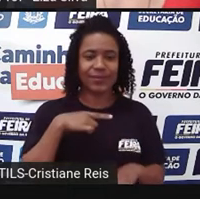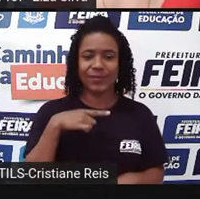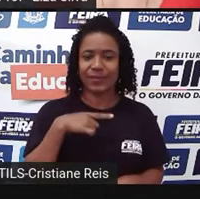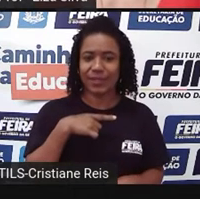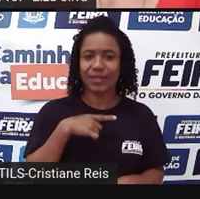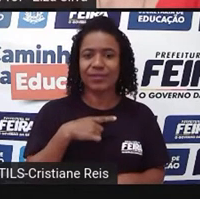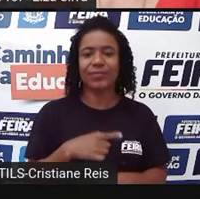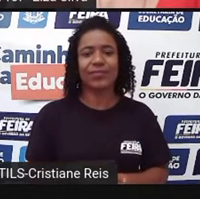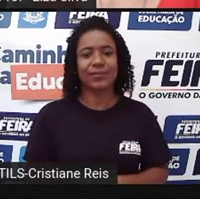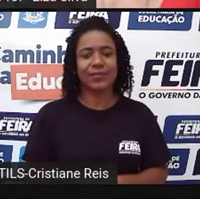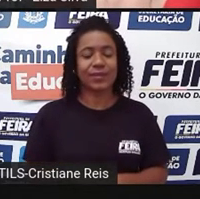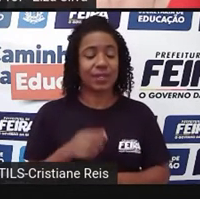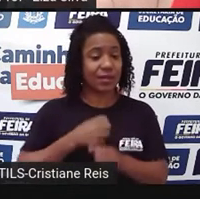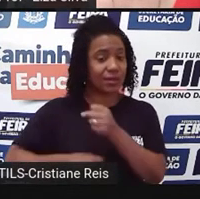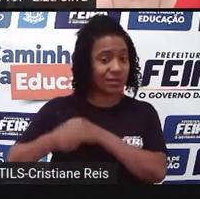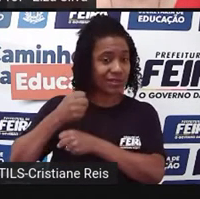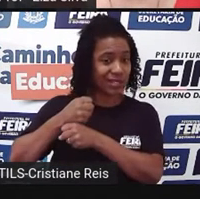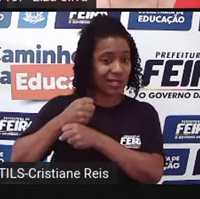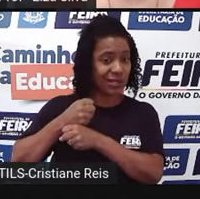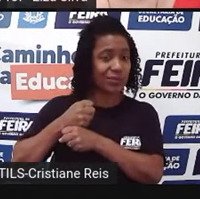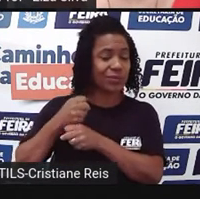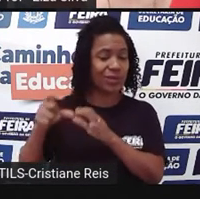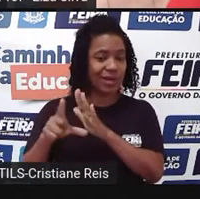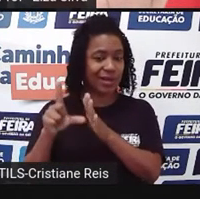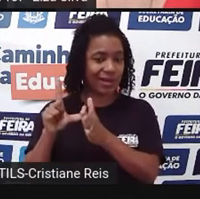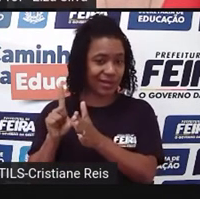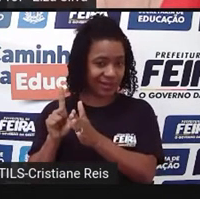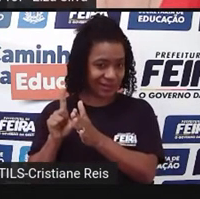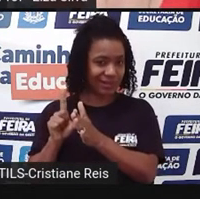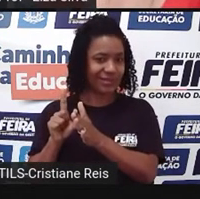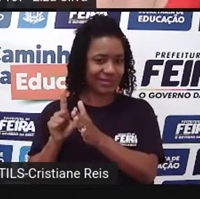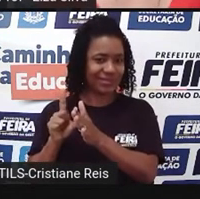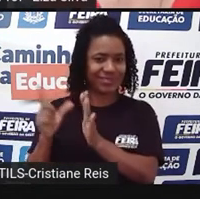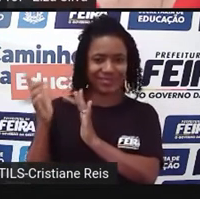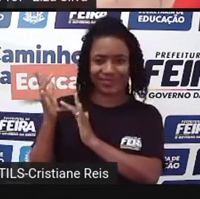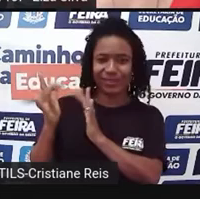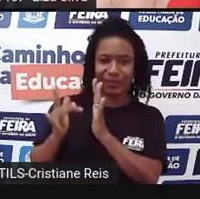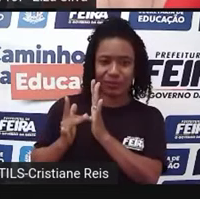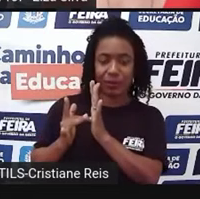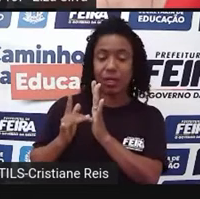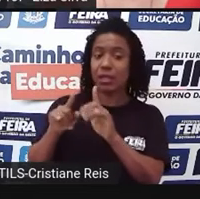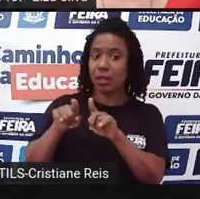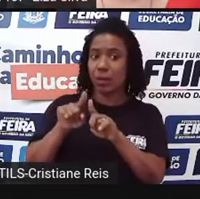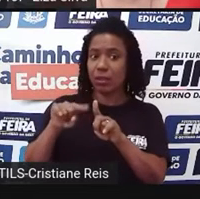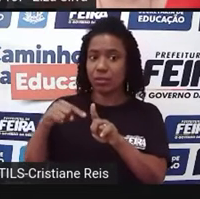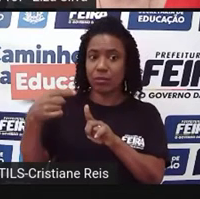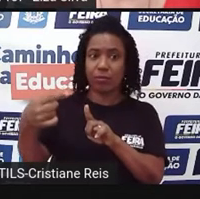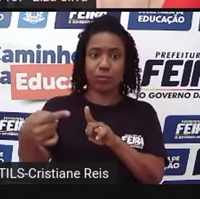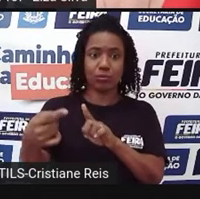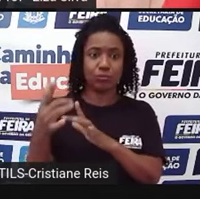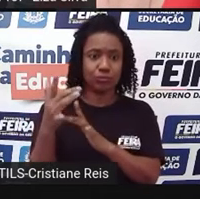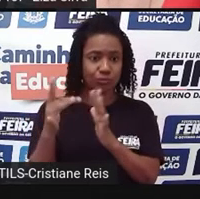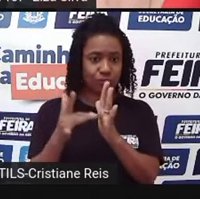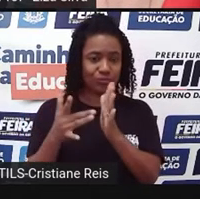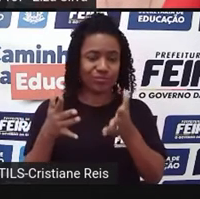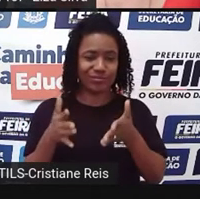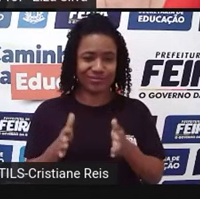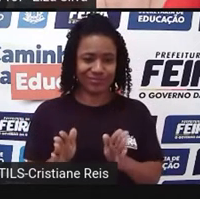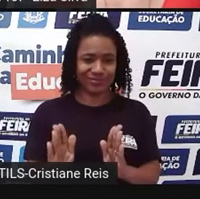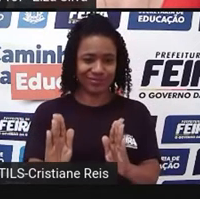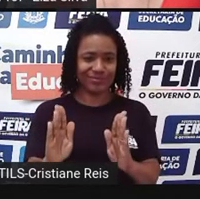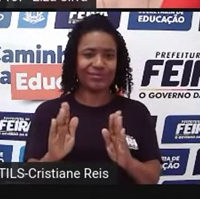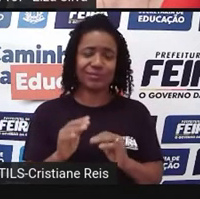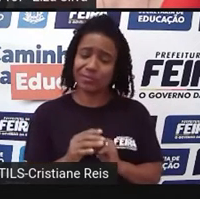aos anos antes e depois de Cristo porque de repente você precisa criar ou interpretar umas